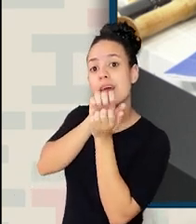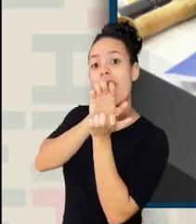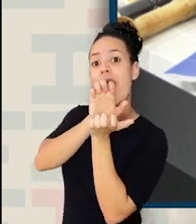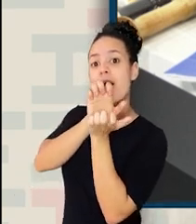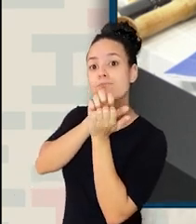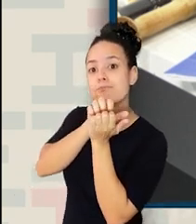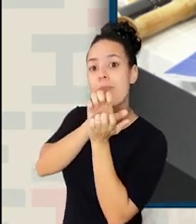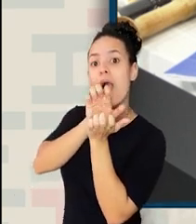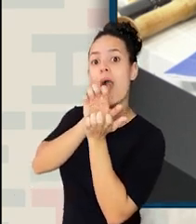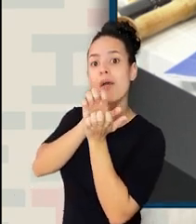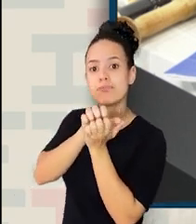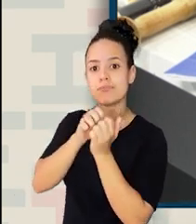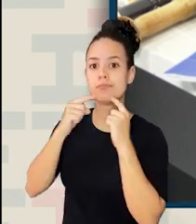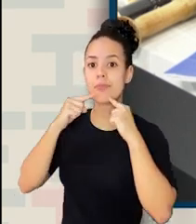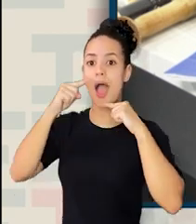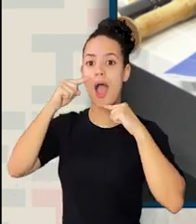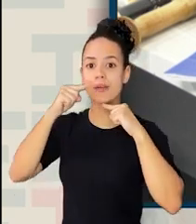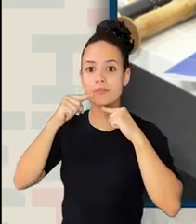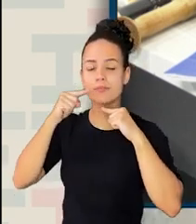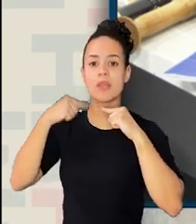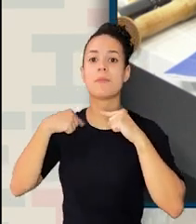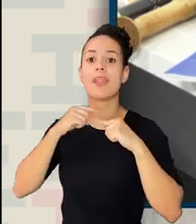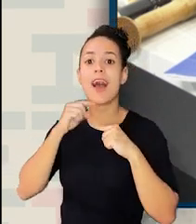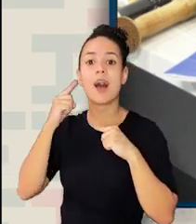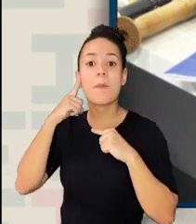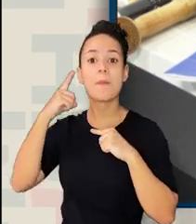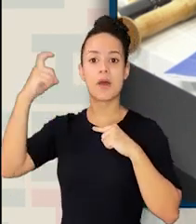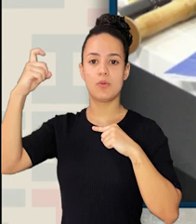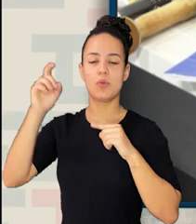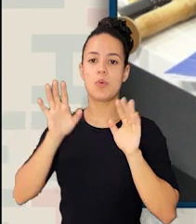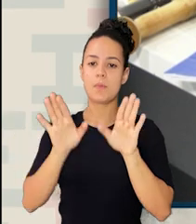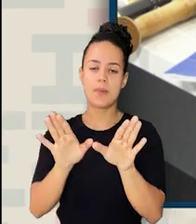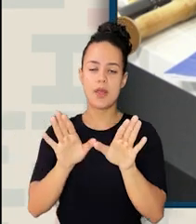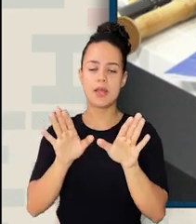esse som, né? Mas ela não é emitida